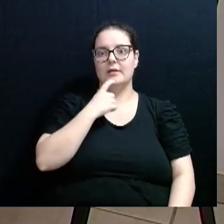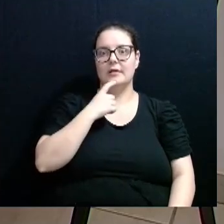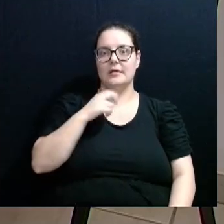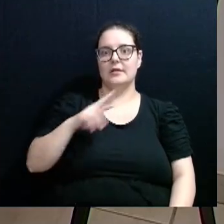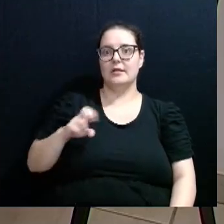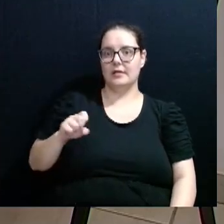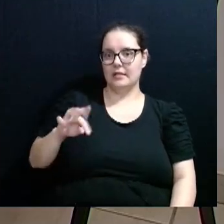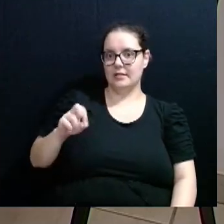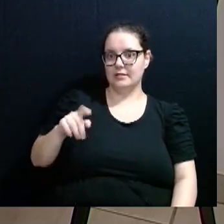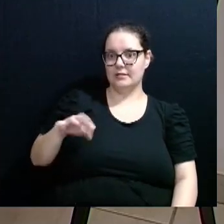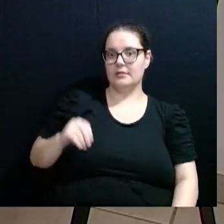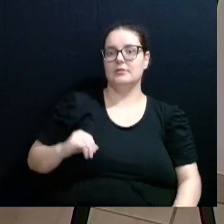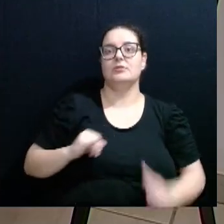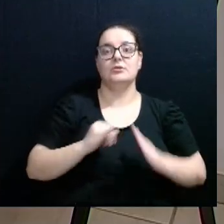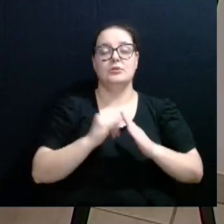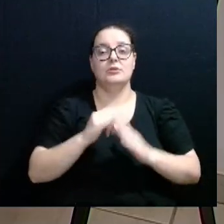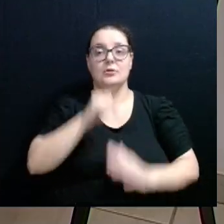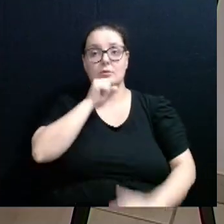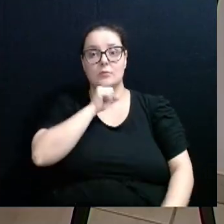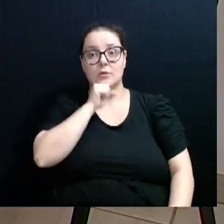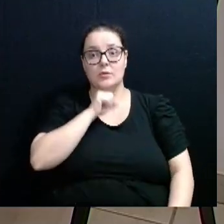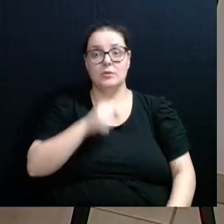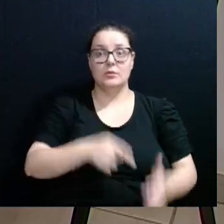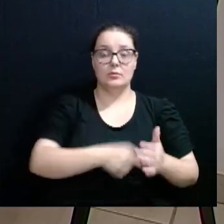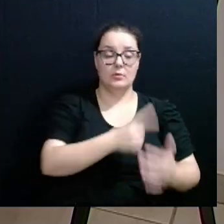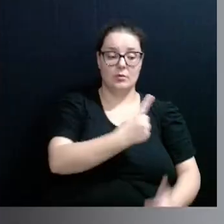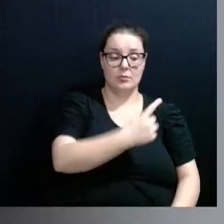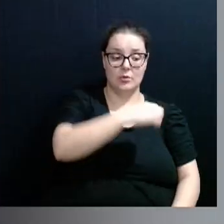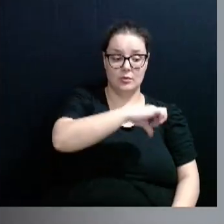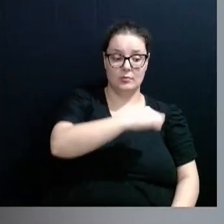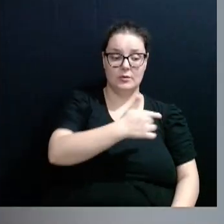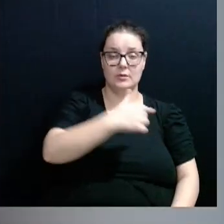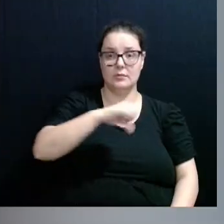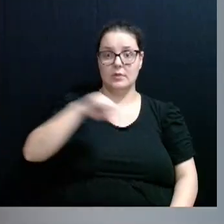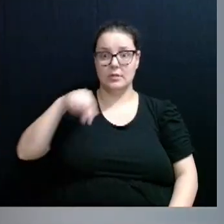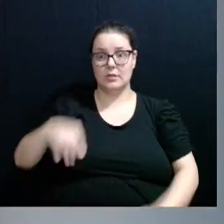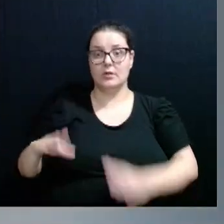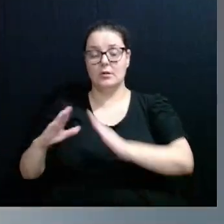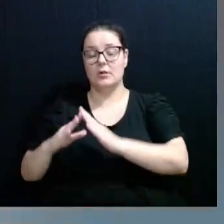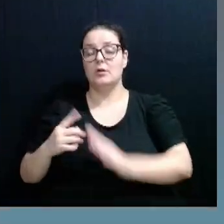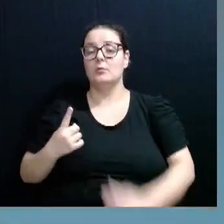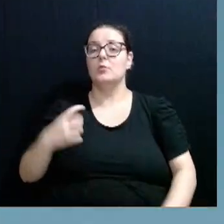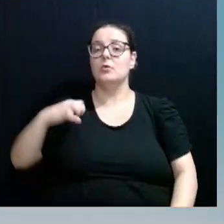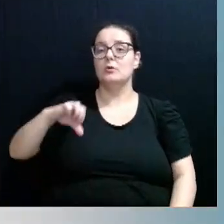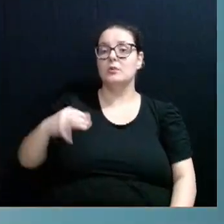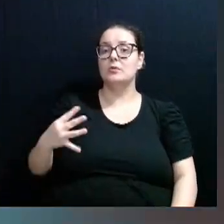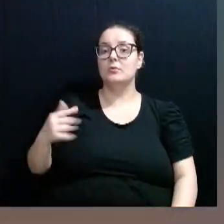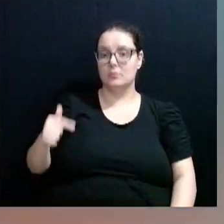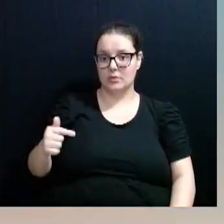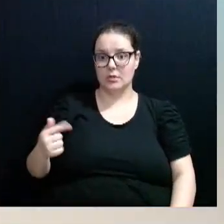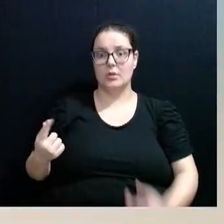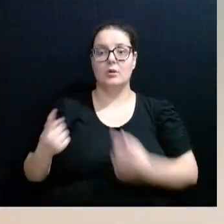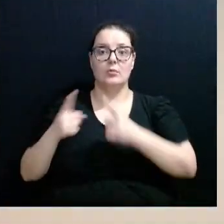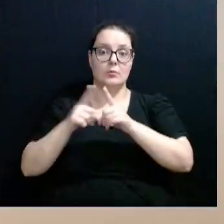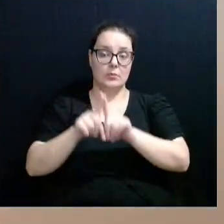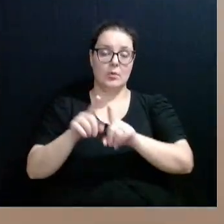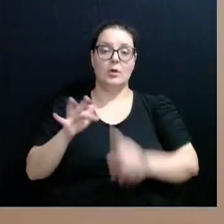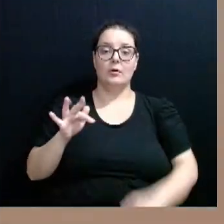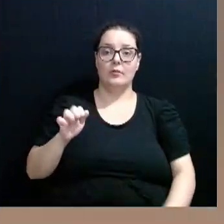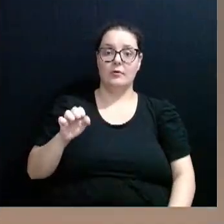antigos. Sim. Então, o primeiro de 1929 e agora 1947. A parceria com a FEAC, lá a gente